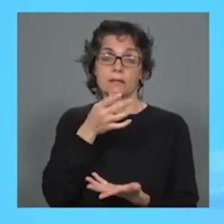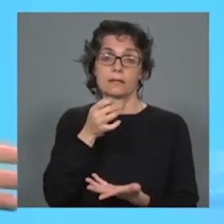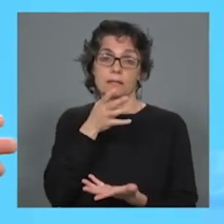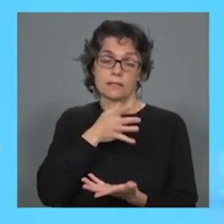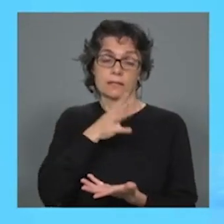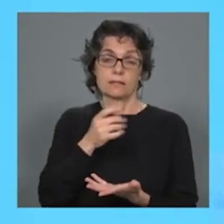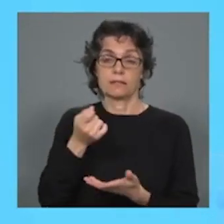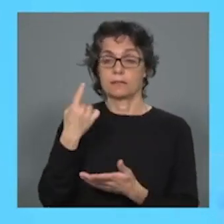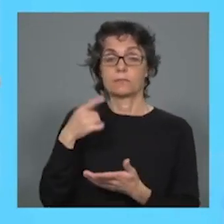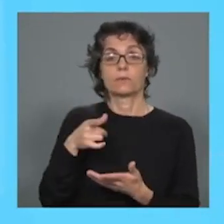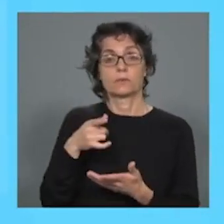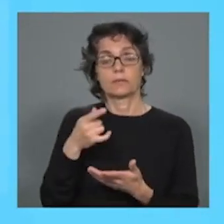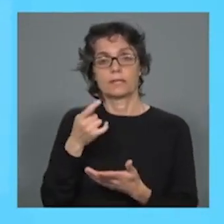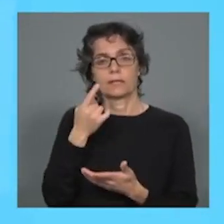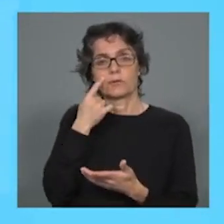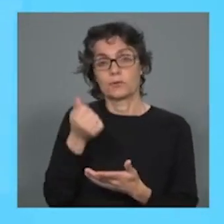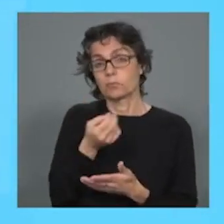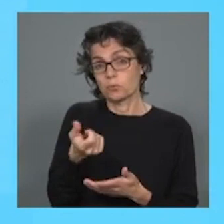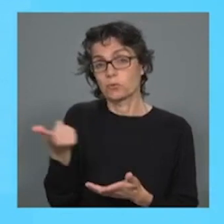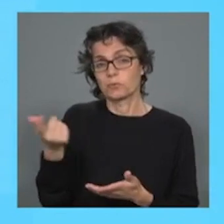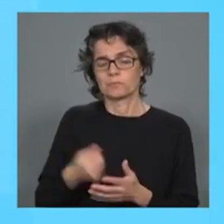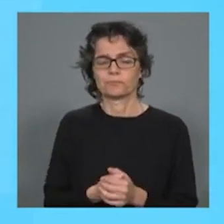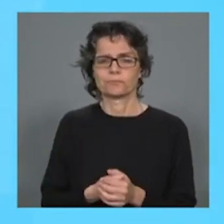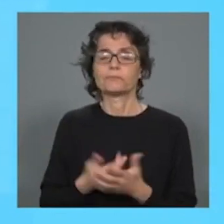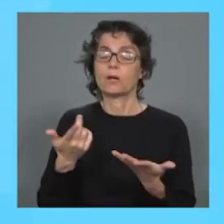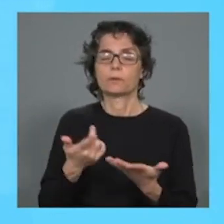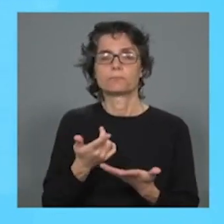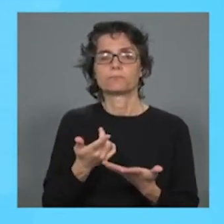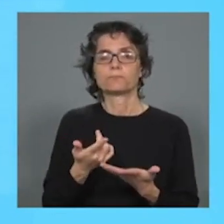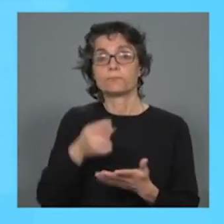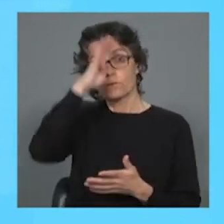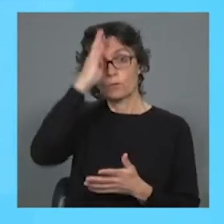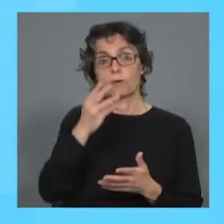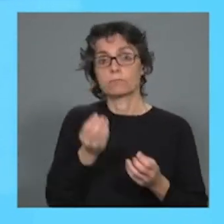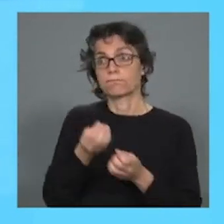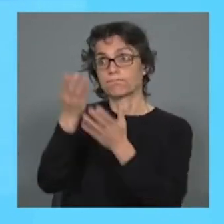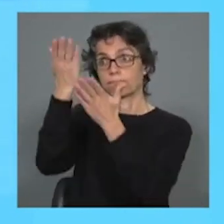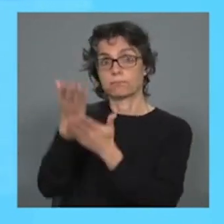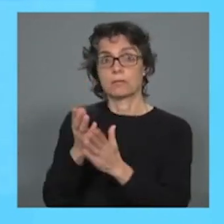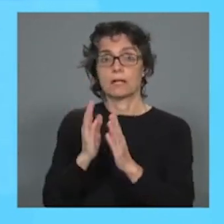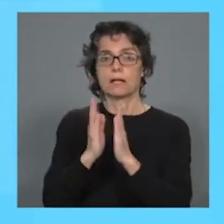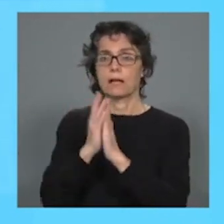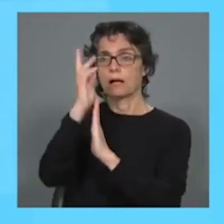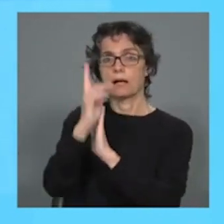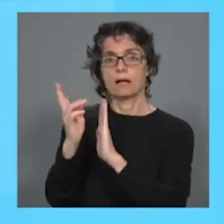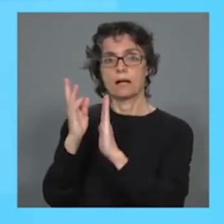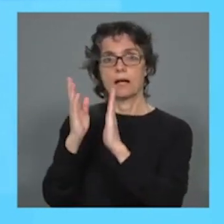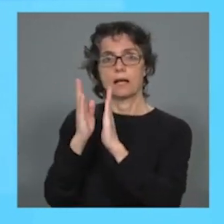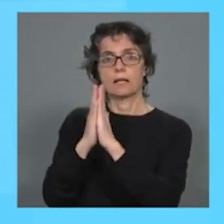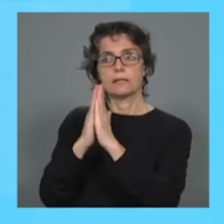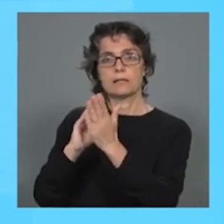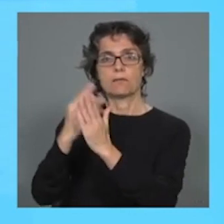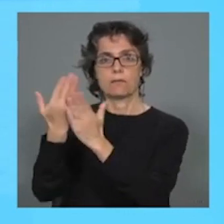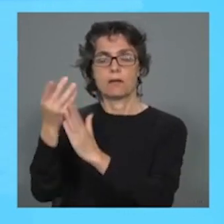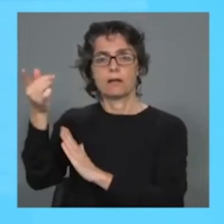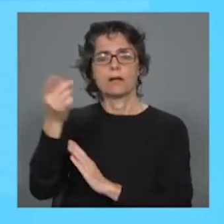desconhecido. Esta canonização, que contributo vai dar não só para o seu conhecimento, mas para a proposta de um estilo de vida cada vez mais